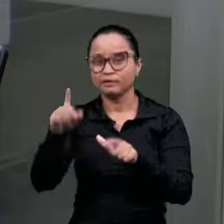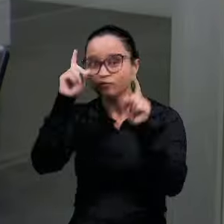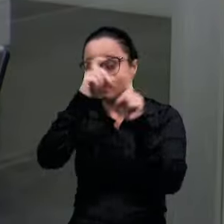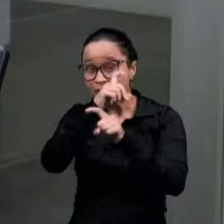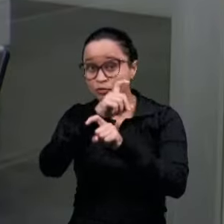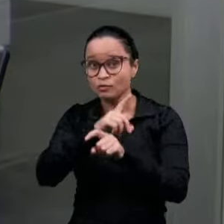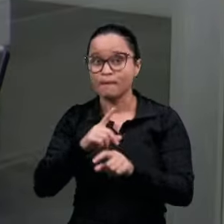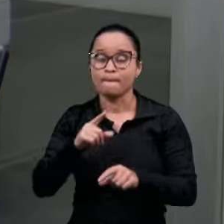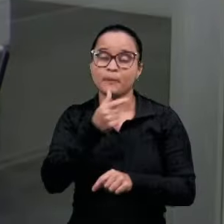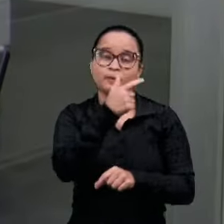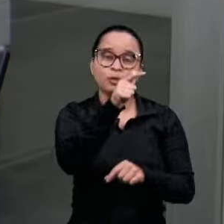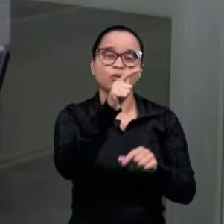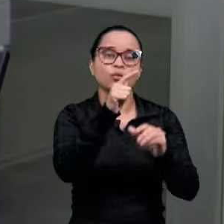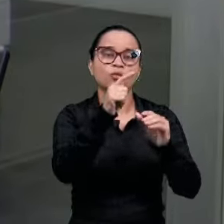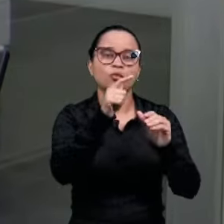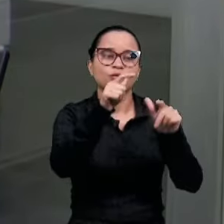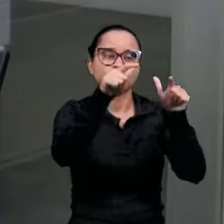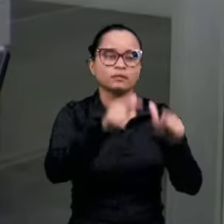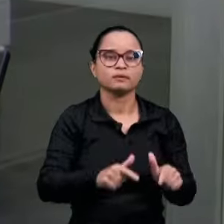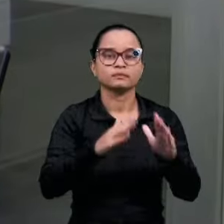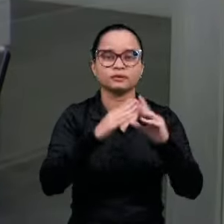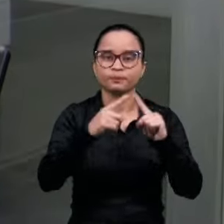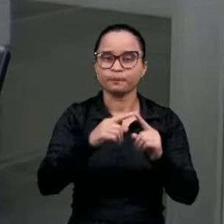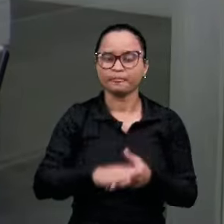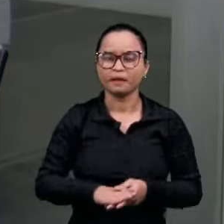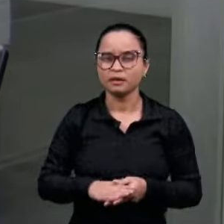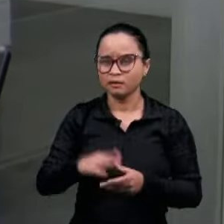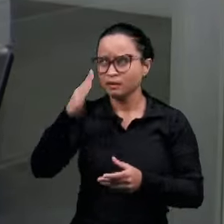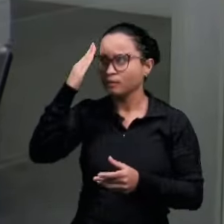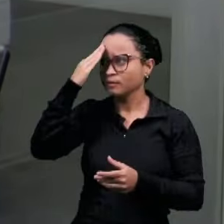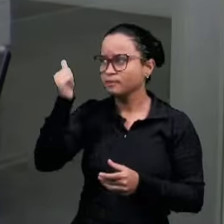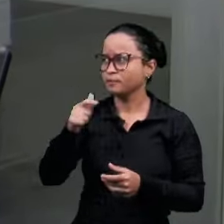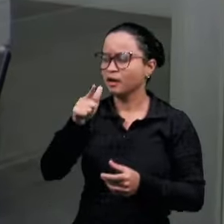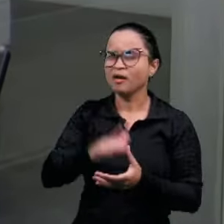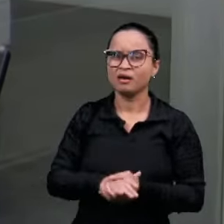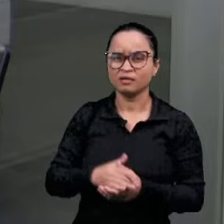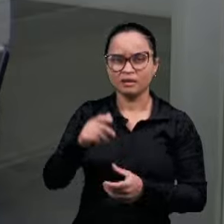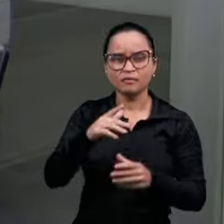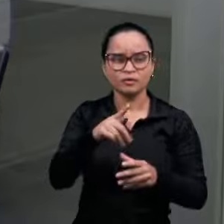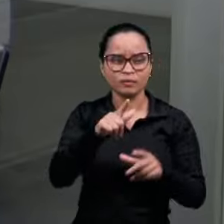soube que eu tinha assumido a igreja de Friburgo, ele virou para mim, Fernando, me faz um favor.